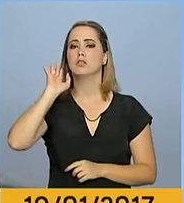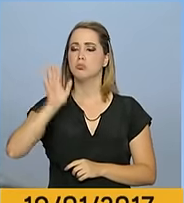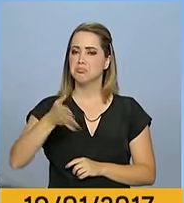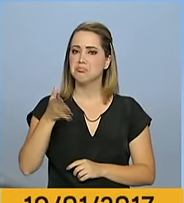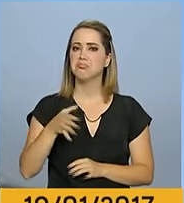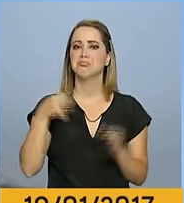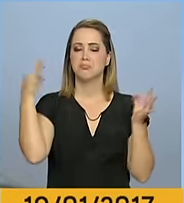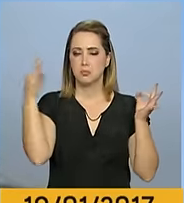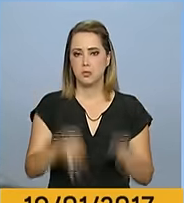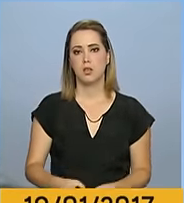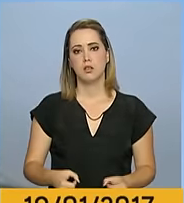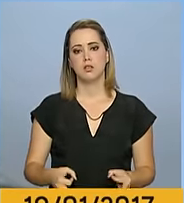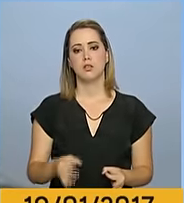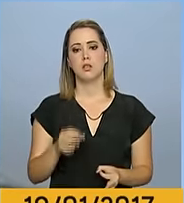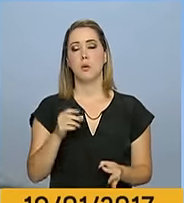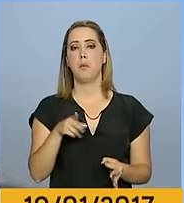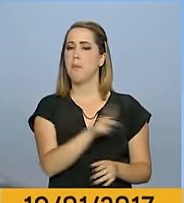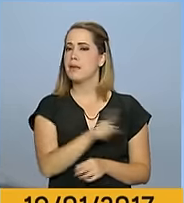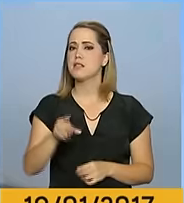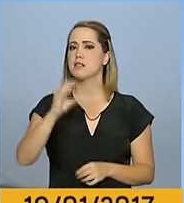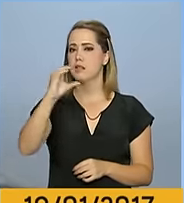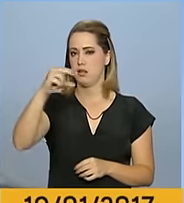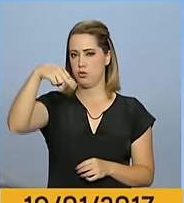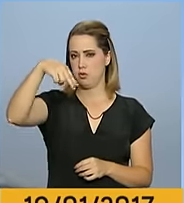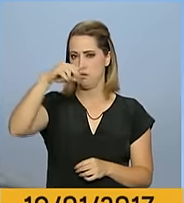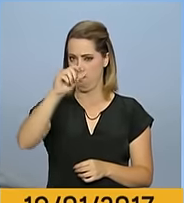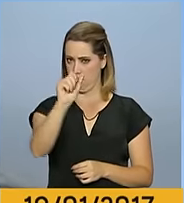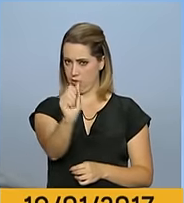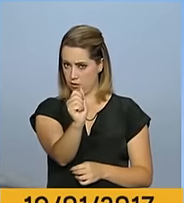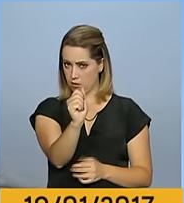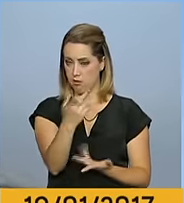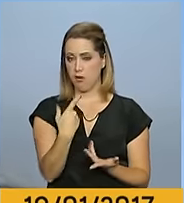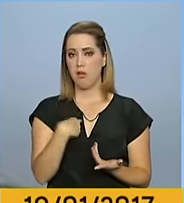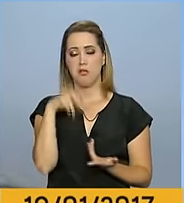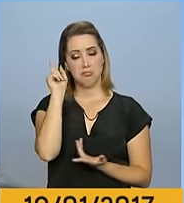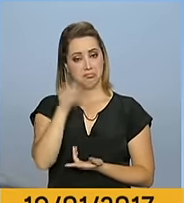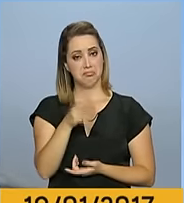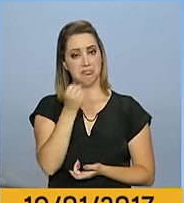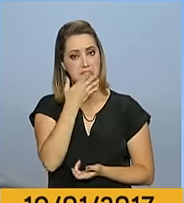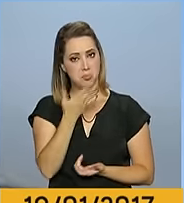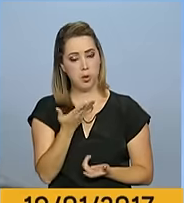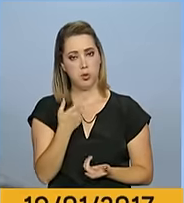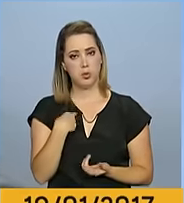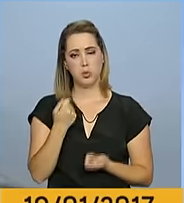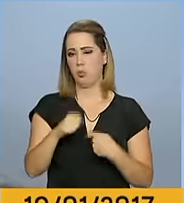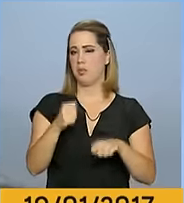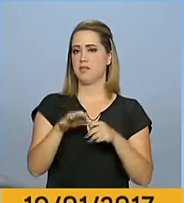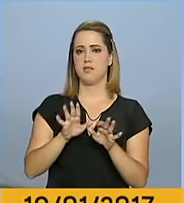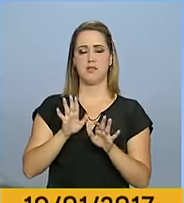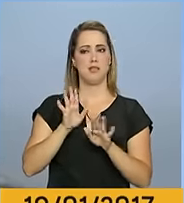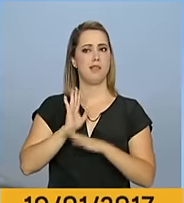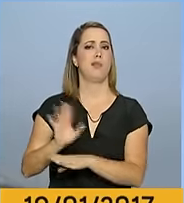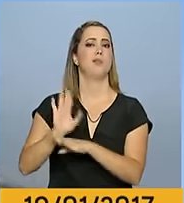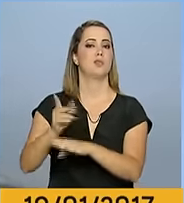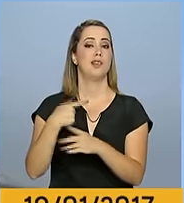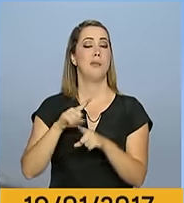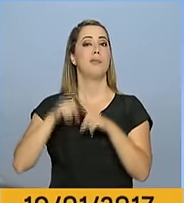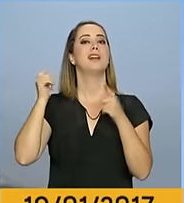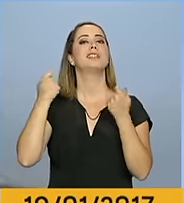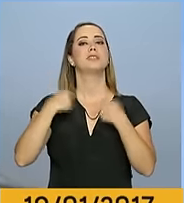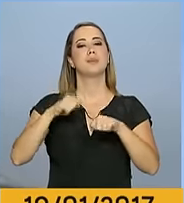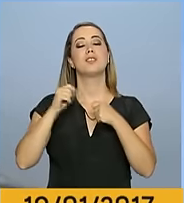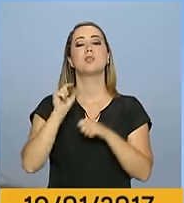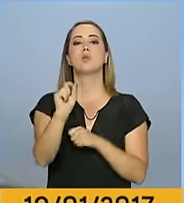sustentador, presidente da CNA, tão sustentador da economia nacional, que não é preciso muita coisa, o que é preciso é